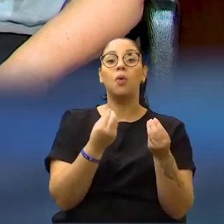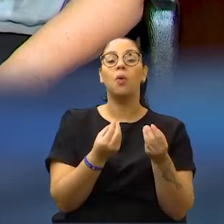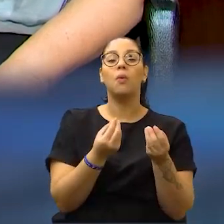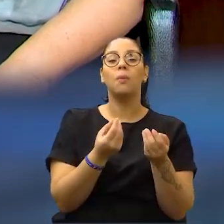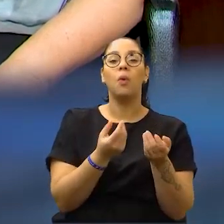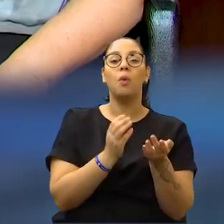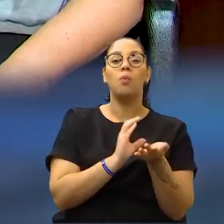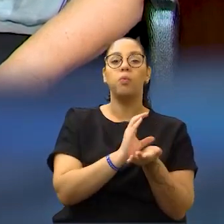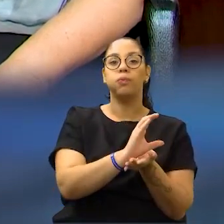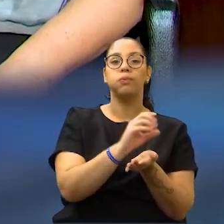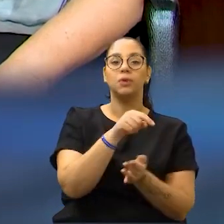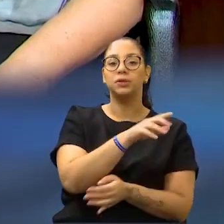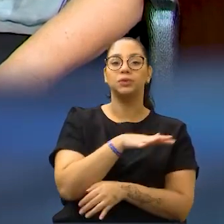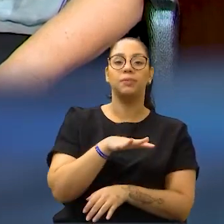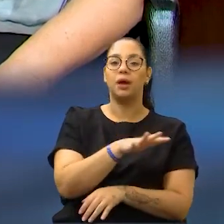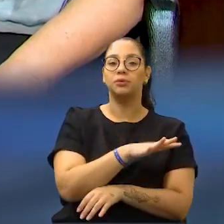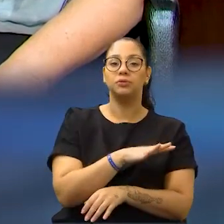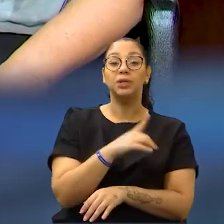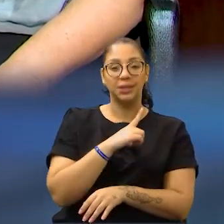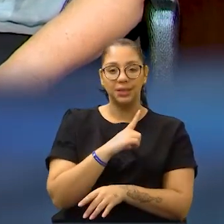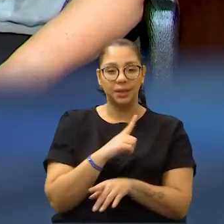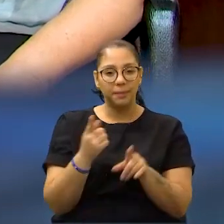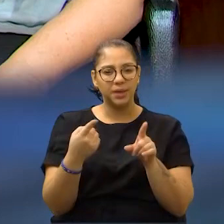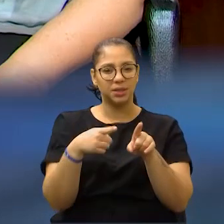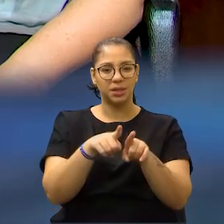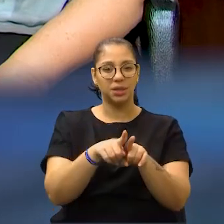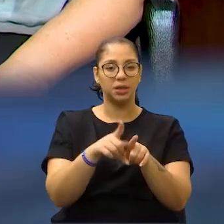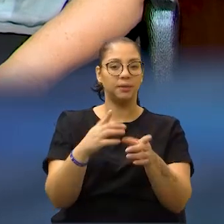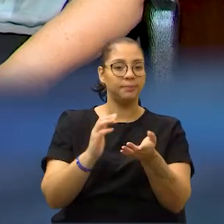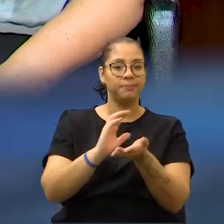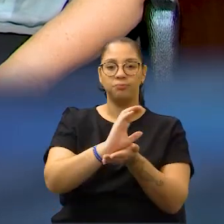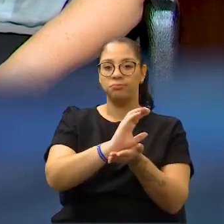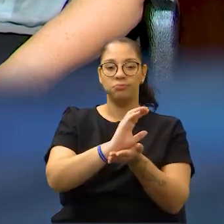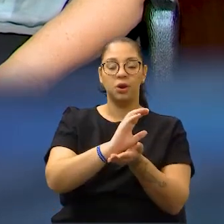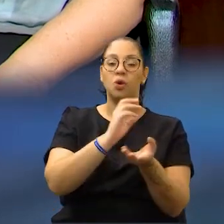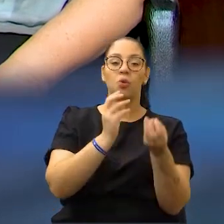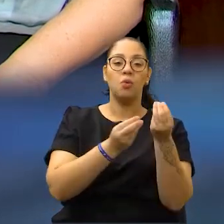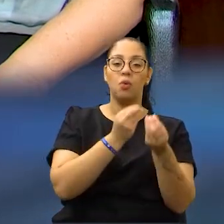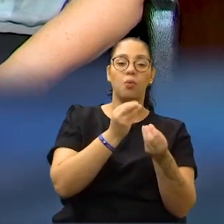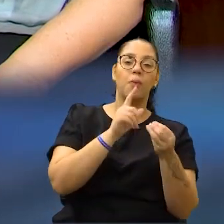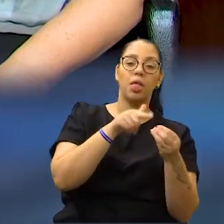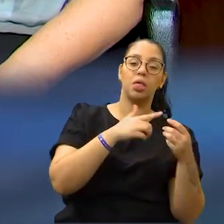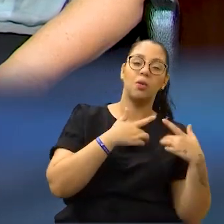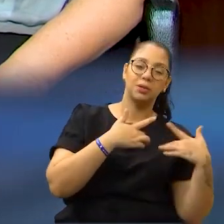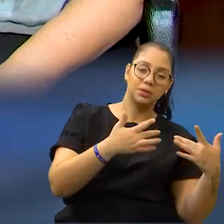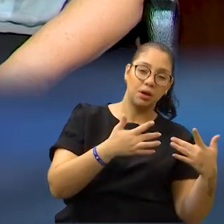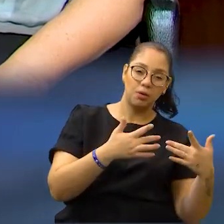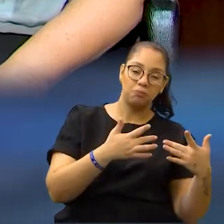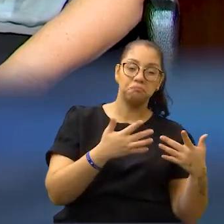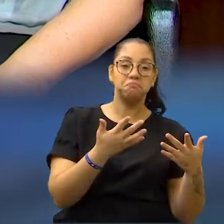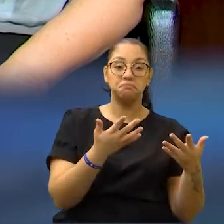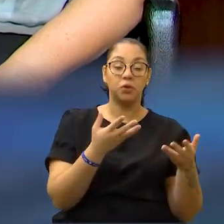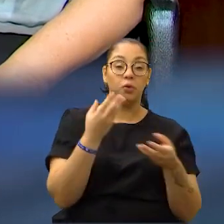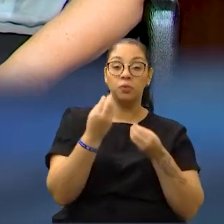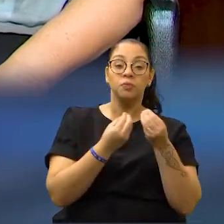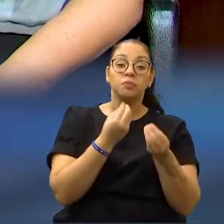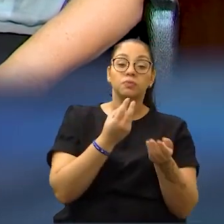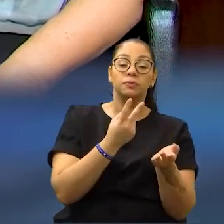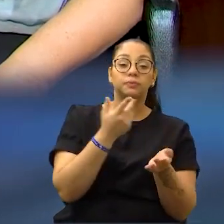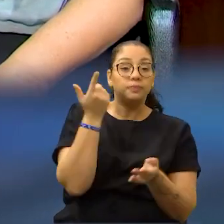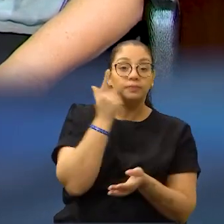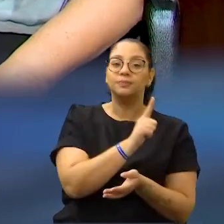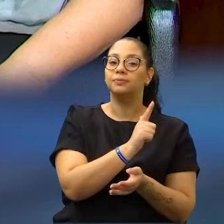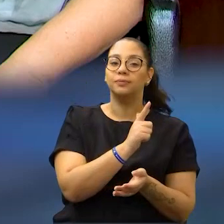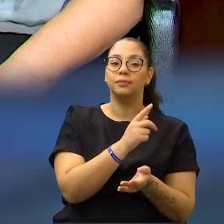mantém um espaço como esse? Vocês têm parceria, vocês trabalham com doações, como consegue